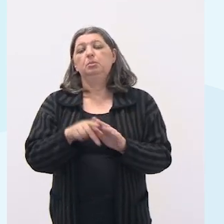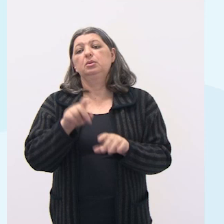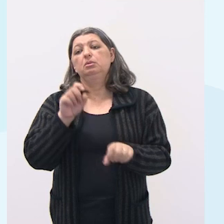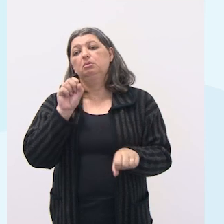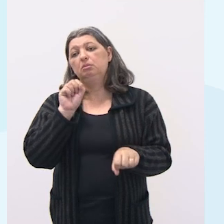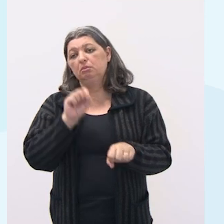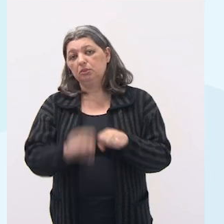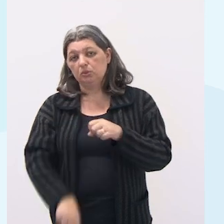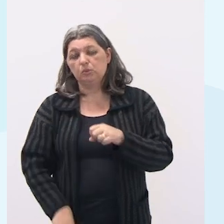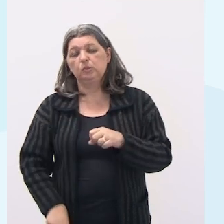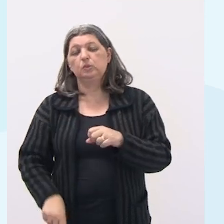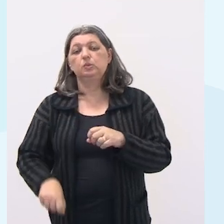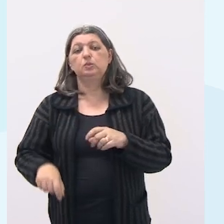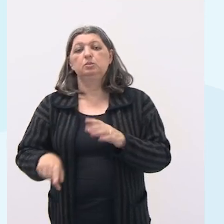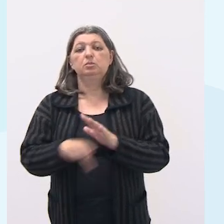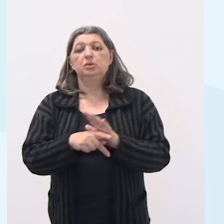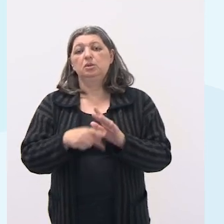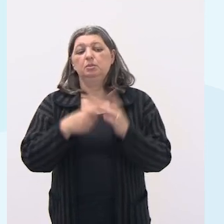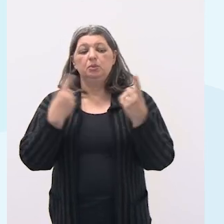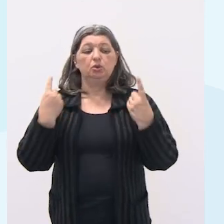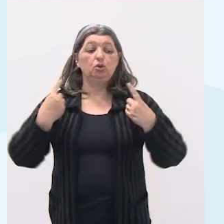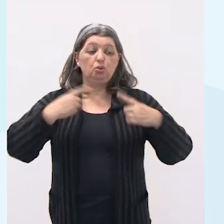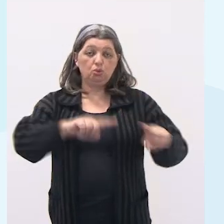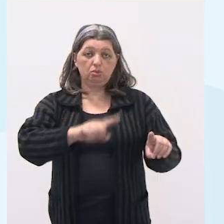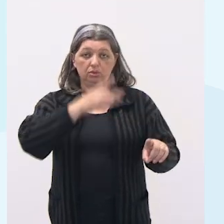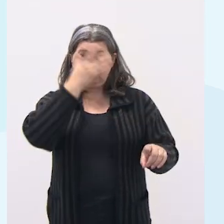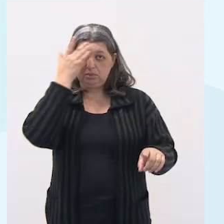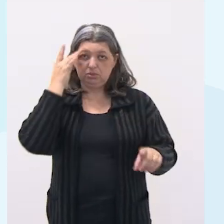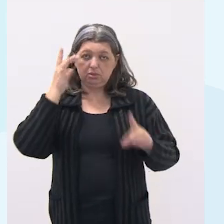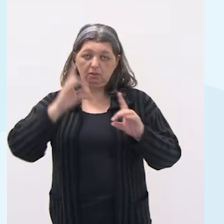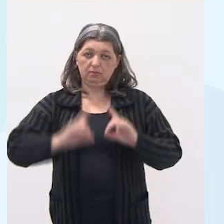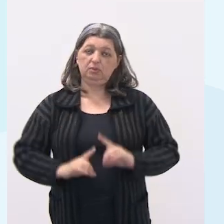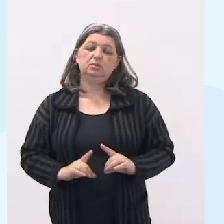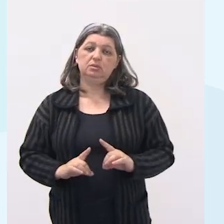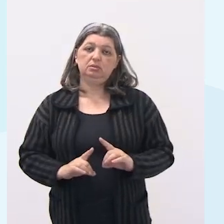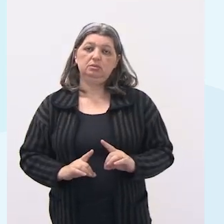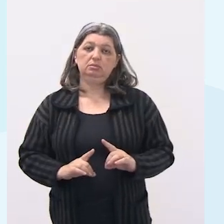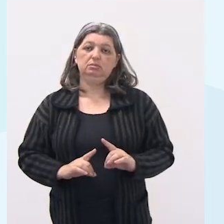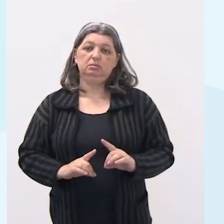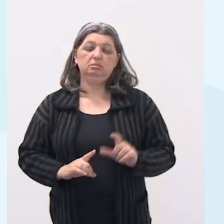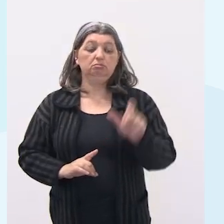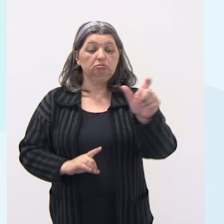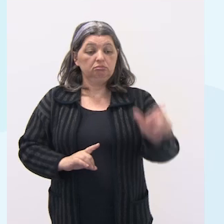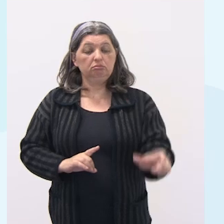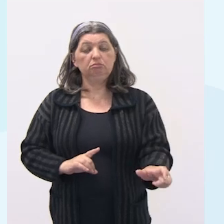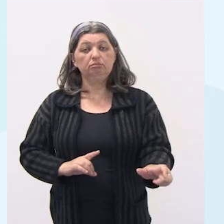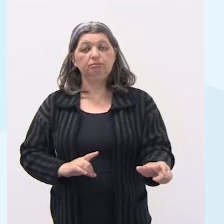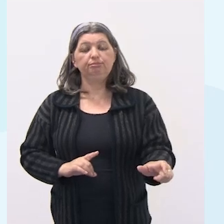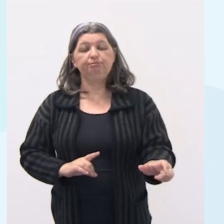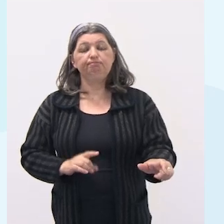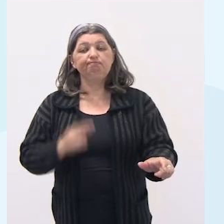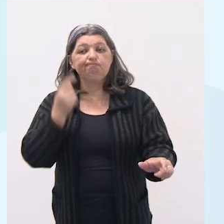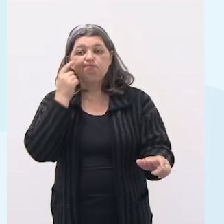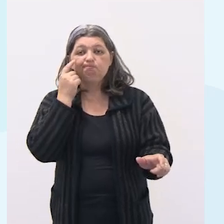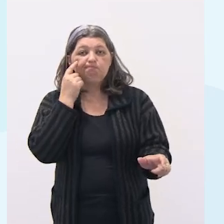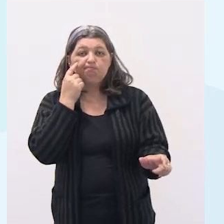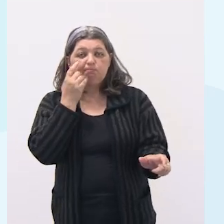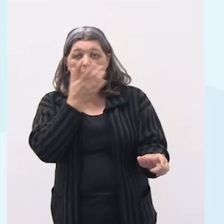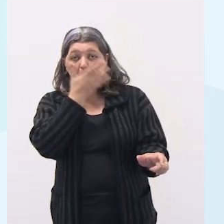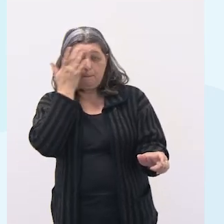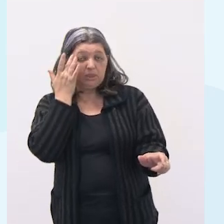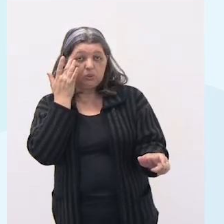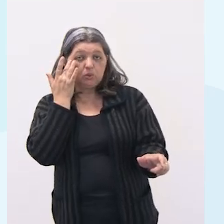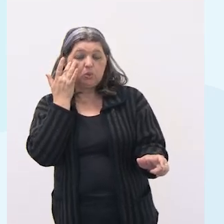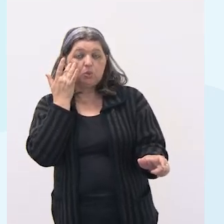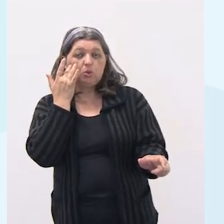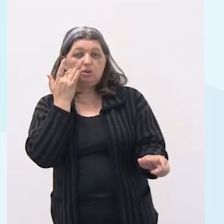abuso contra uma pessoa com deficiência, coloca esse abusador quase numa posição de que não vai acontecer